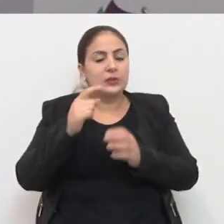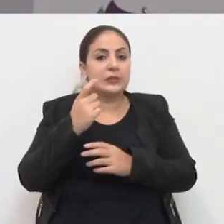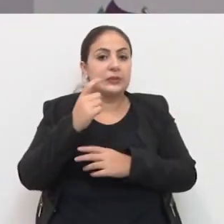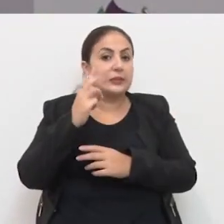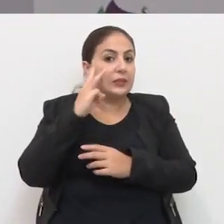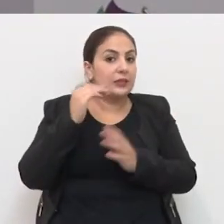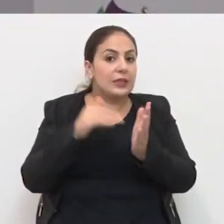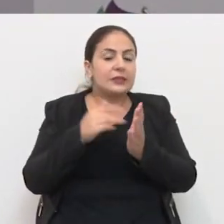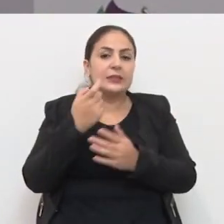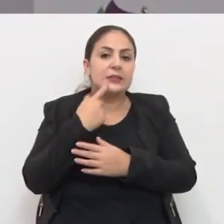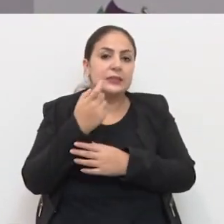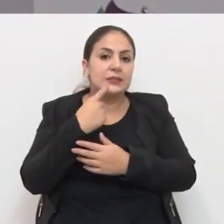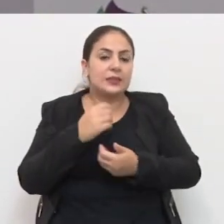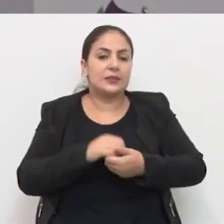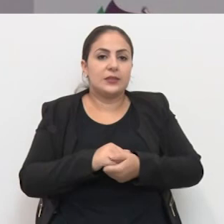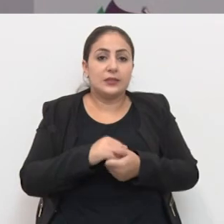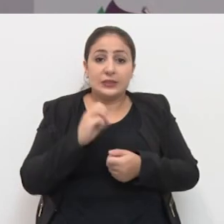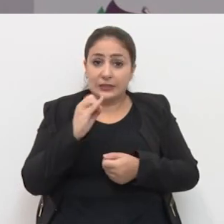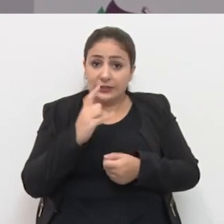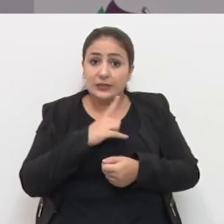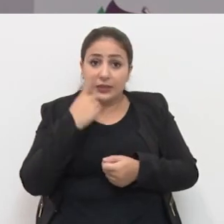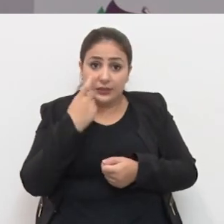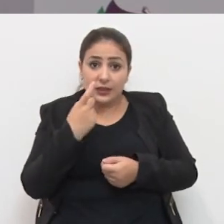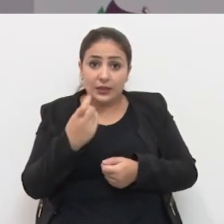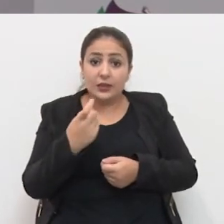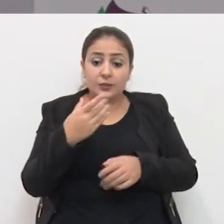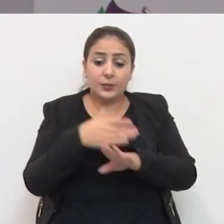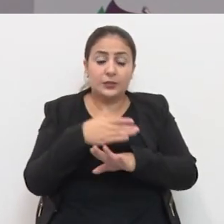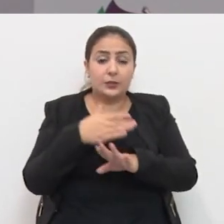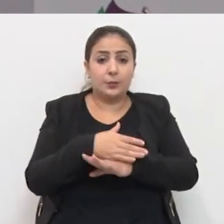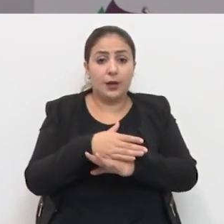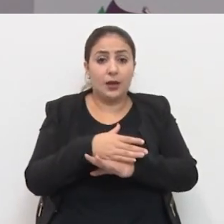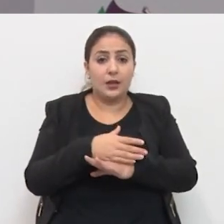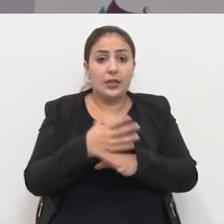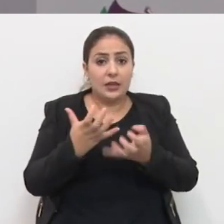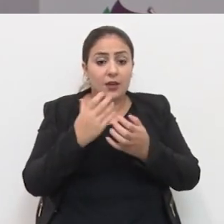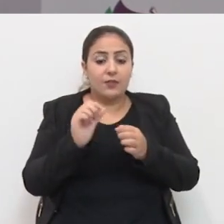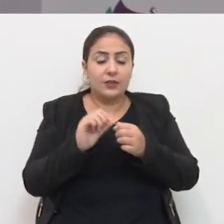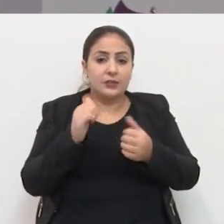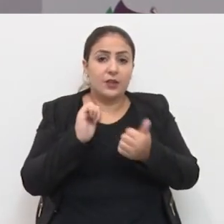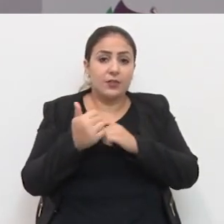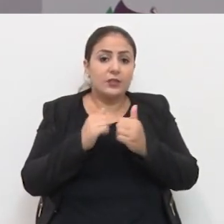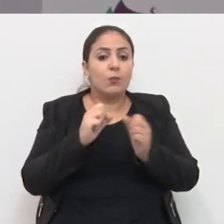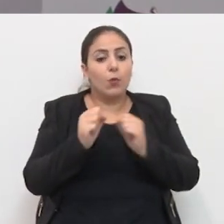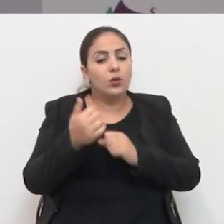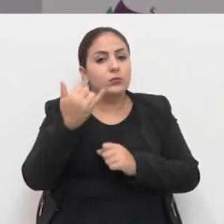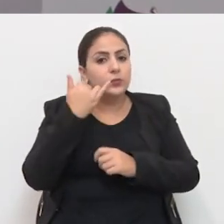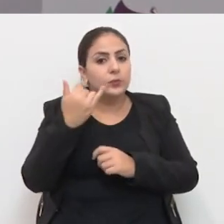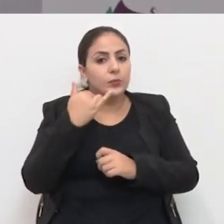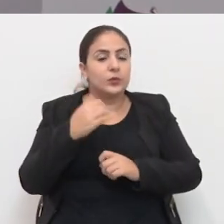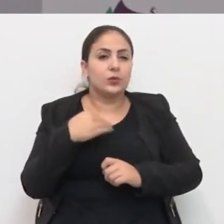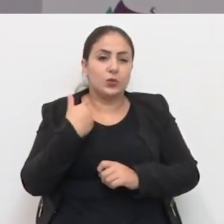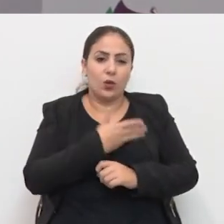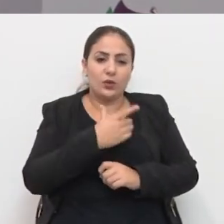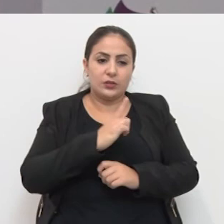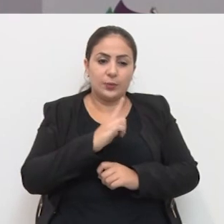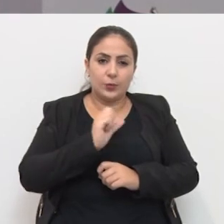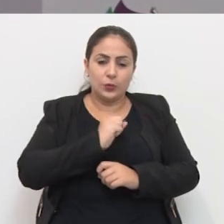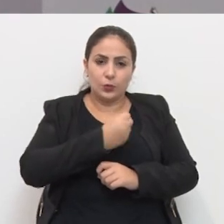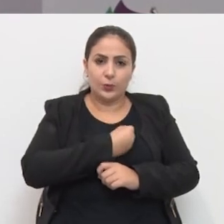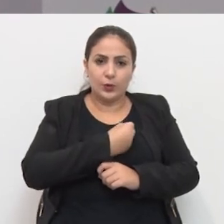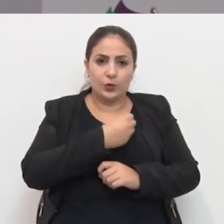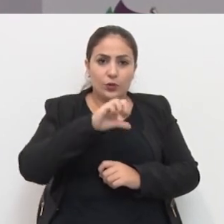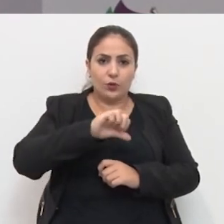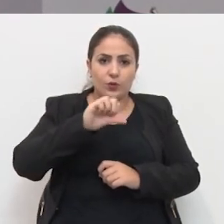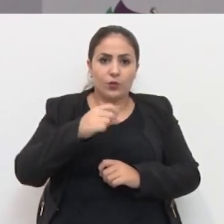terça a sexta-feira, e o menino que tiver interesse de estar fazendo um treino, estar fazendo uma avaliação, ele pode estar entrando em contato conosco. Nós temos pelo telefone